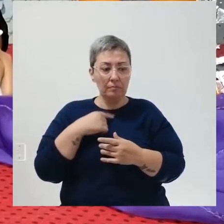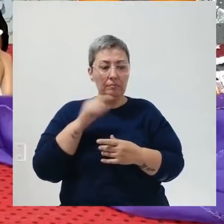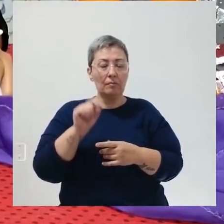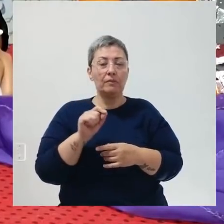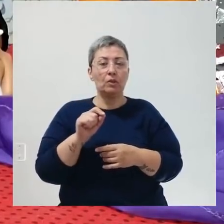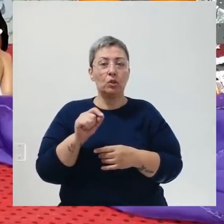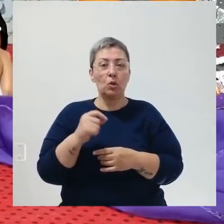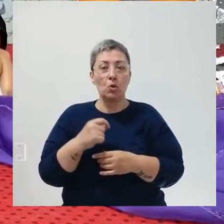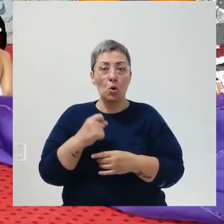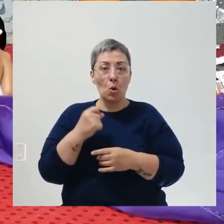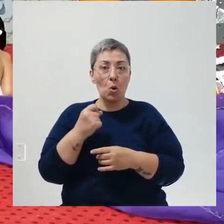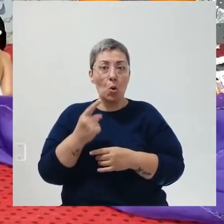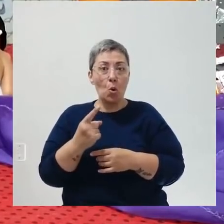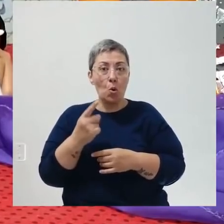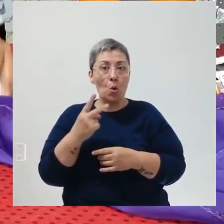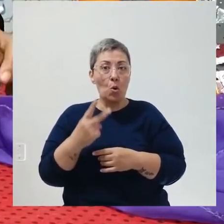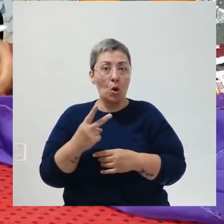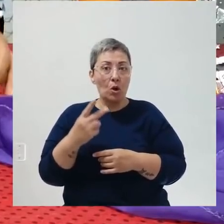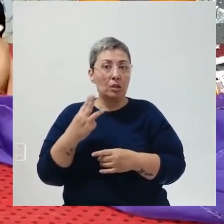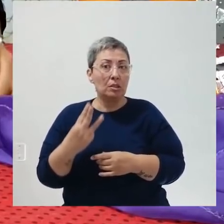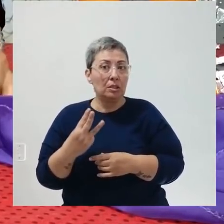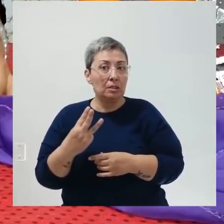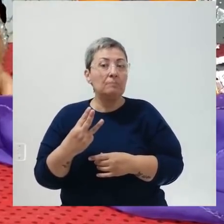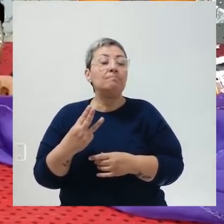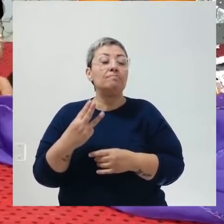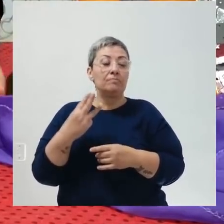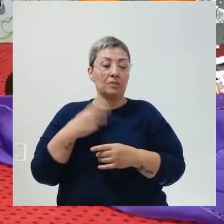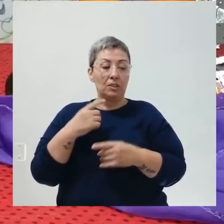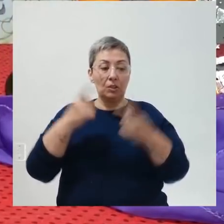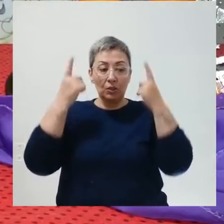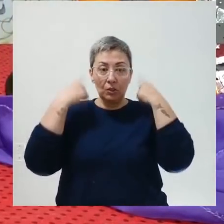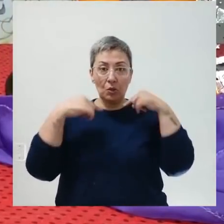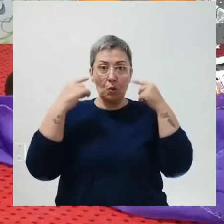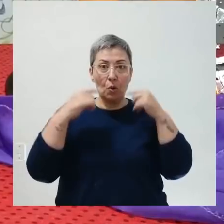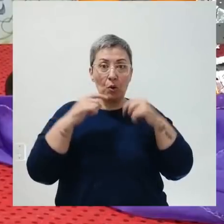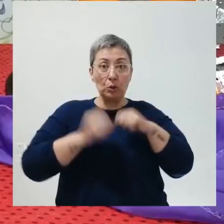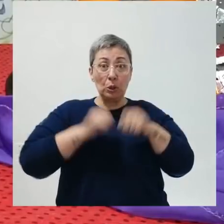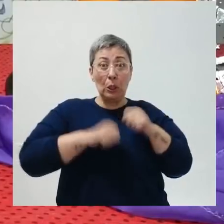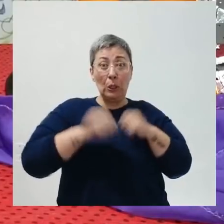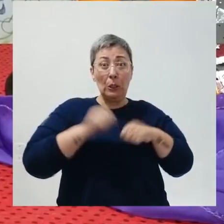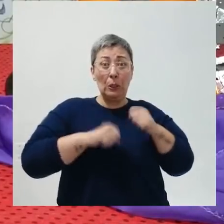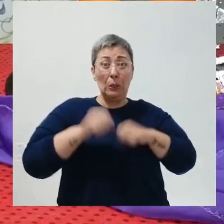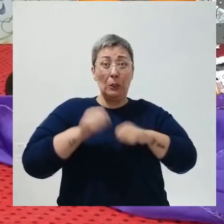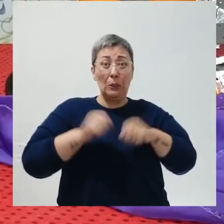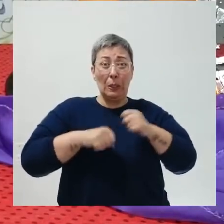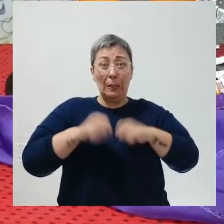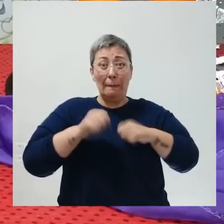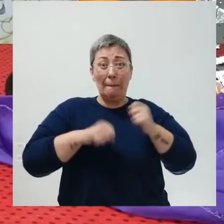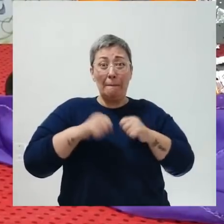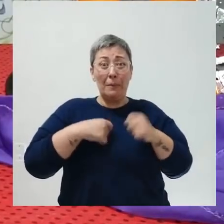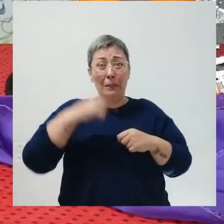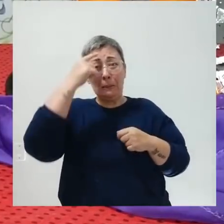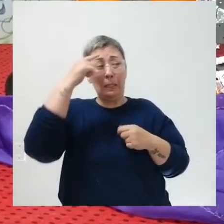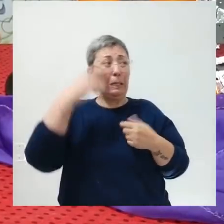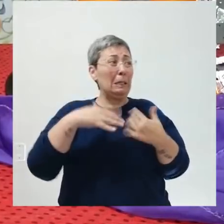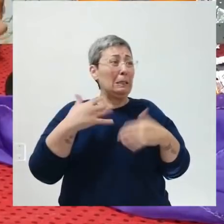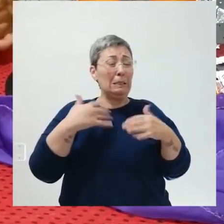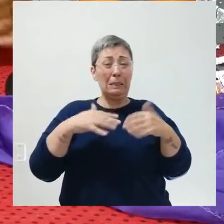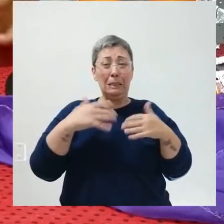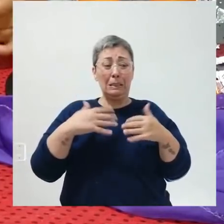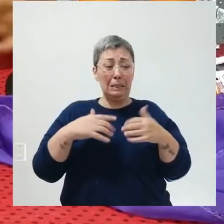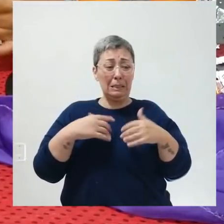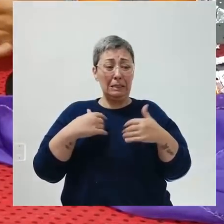no contar daquele 1, 2, 3 que o cordeirinho saiu correndo e pensando: